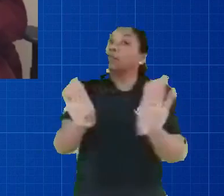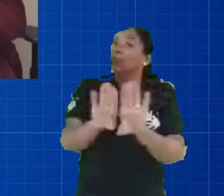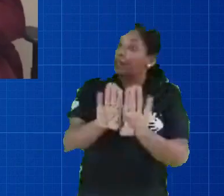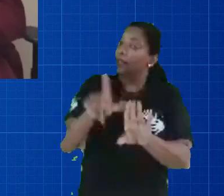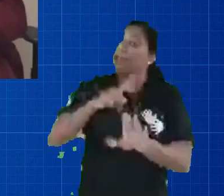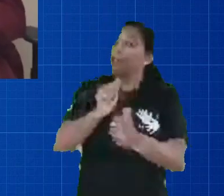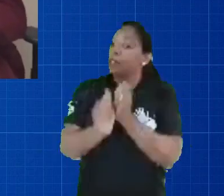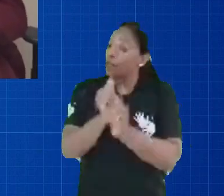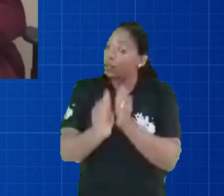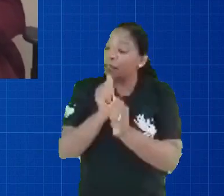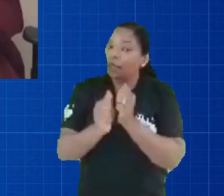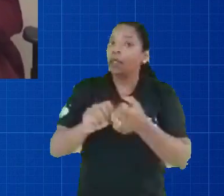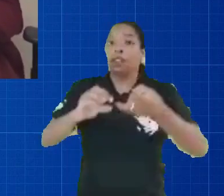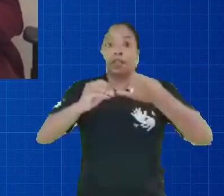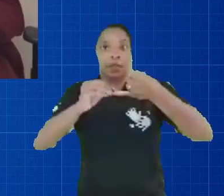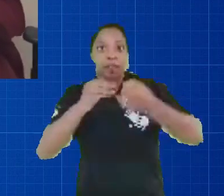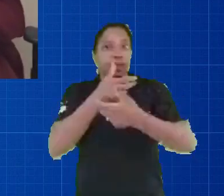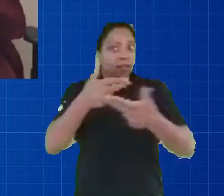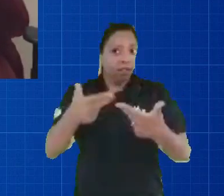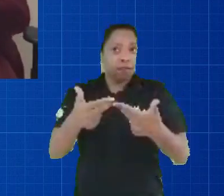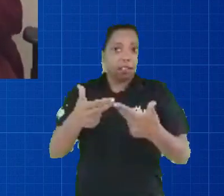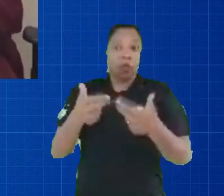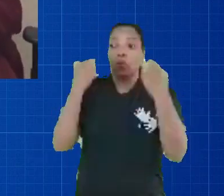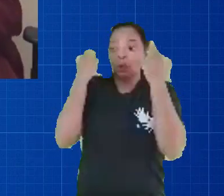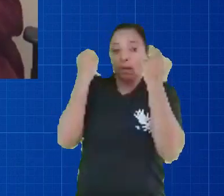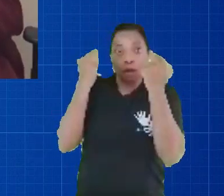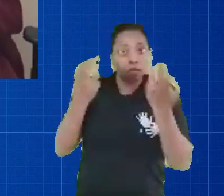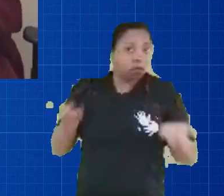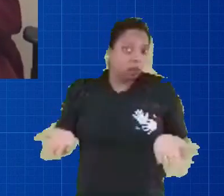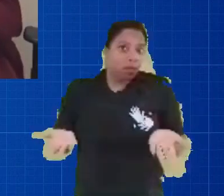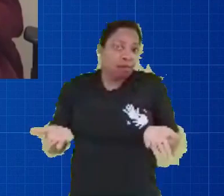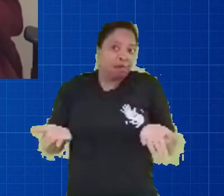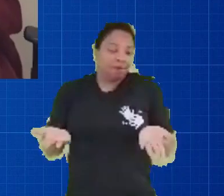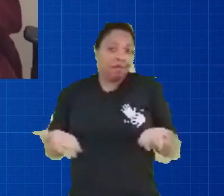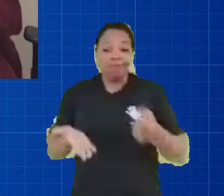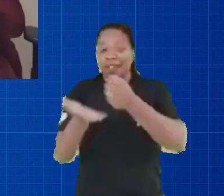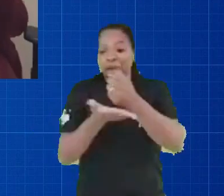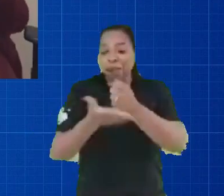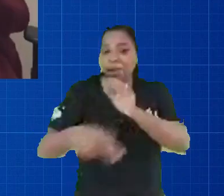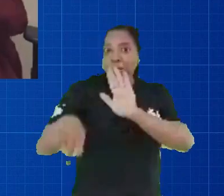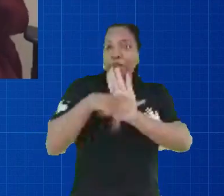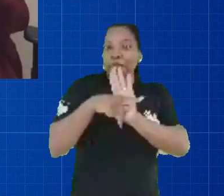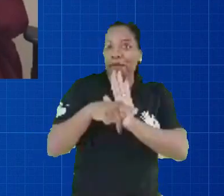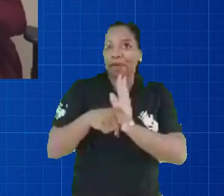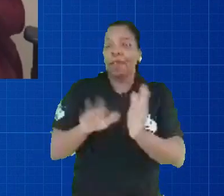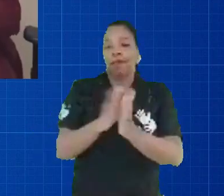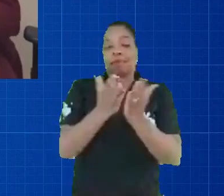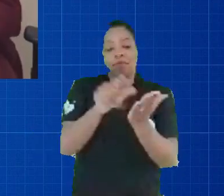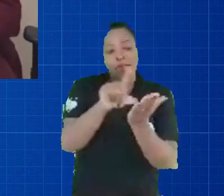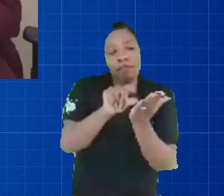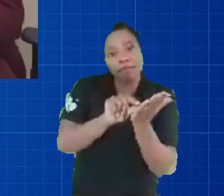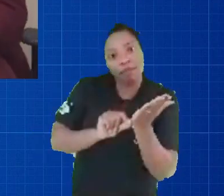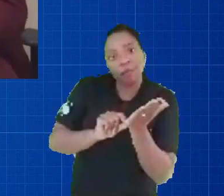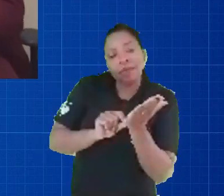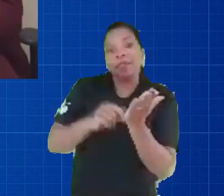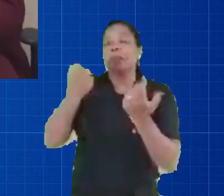base desses cardápios, como foi comentado, é arroz, feijão, as carnes, frutas, legumes, enfim,